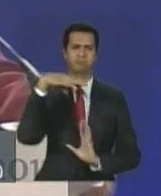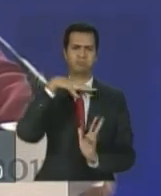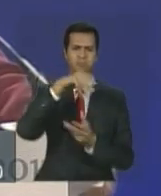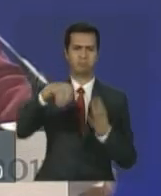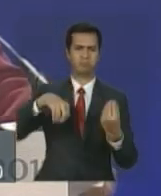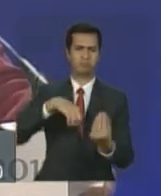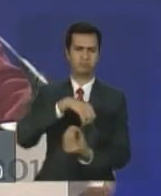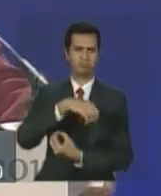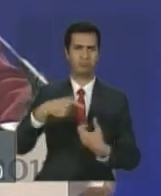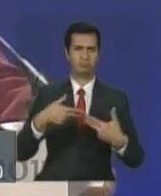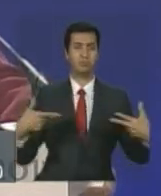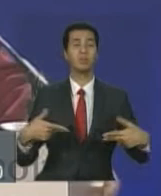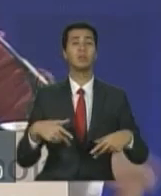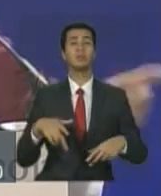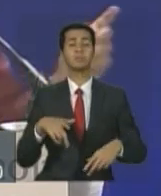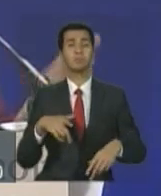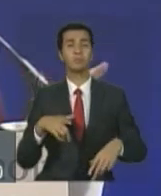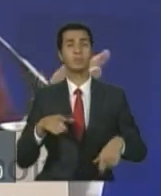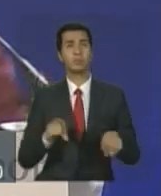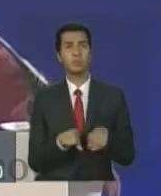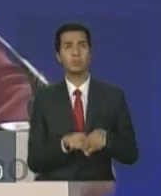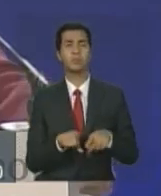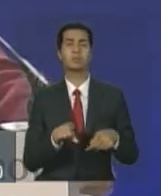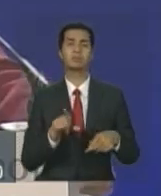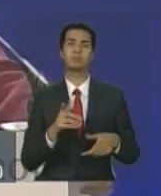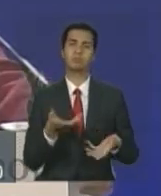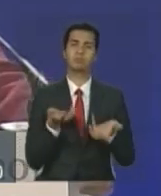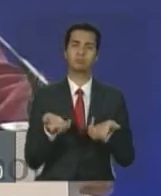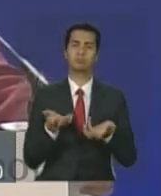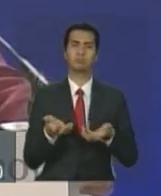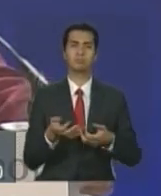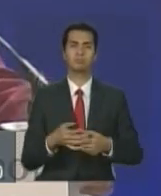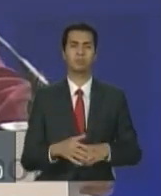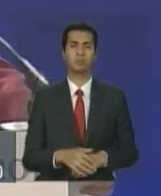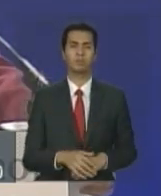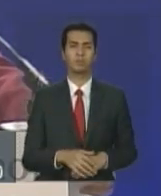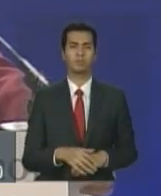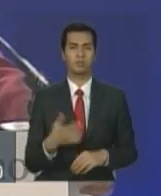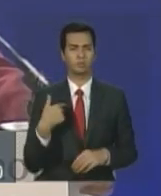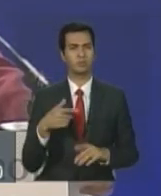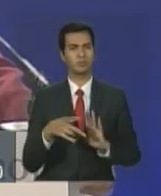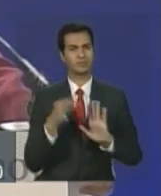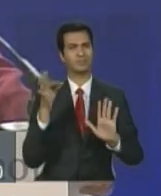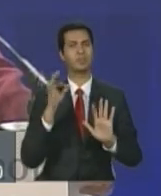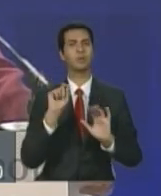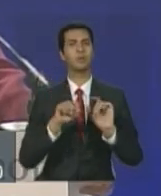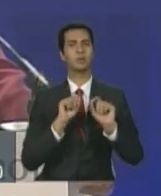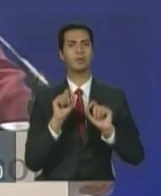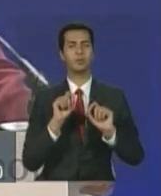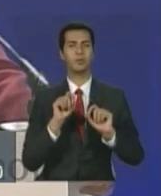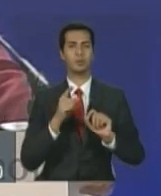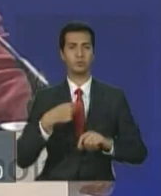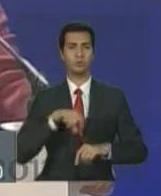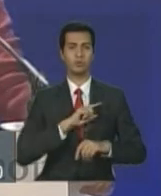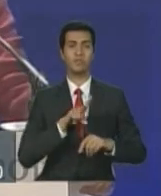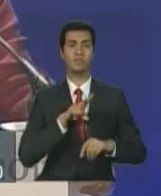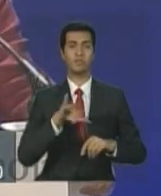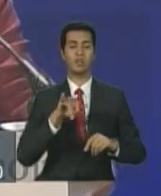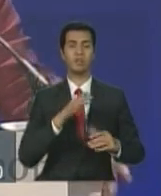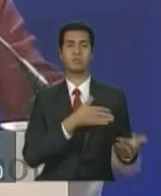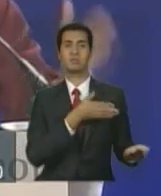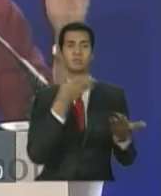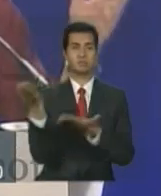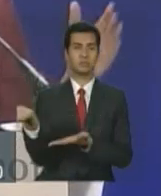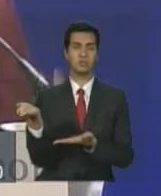mandar, aí é uma questão episódica, mas eu vou destacar, nós vamos mandar para a China também